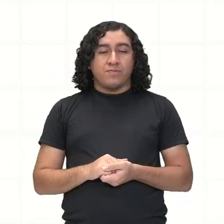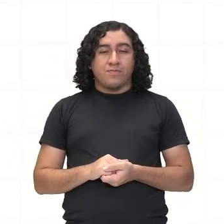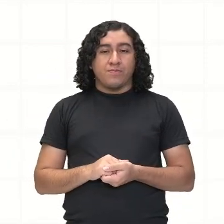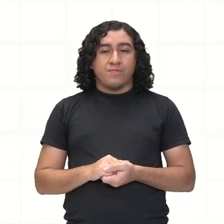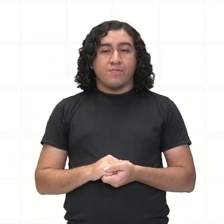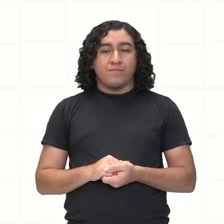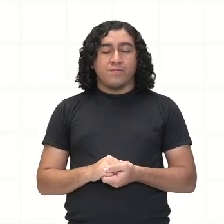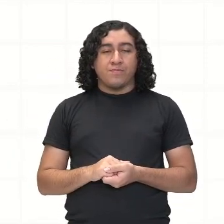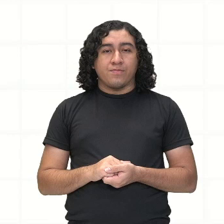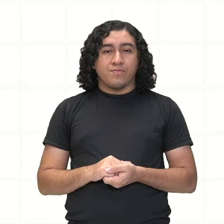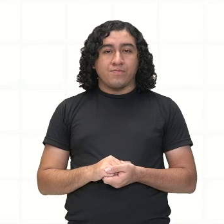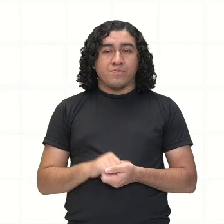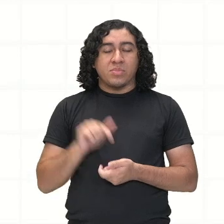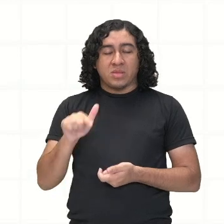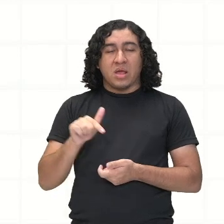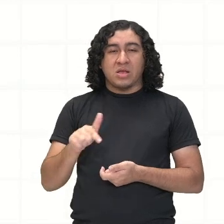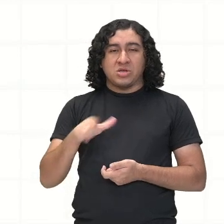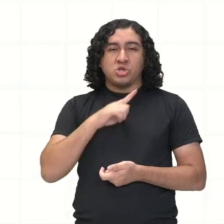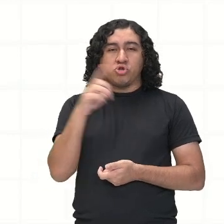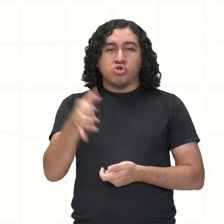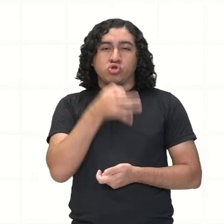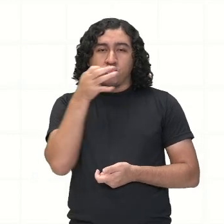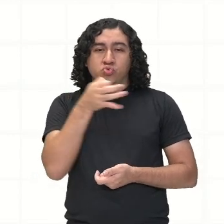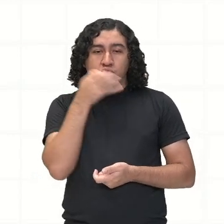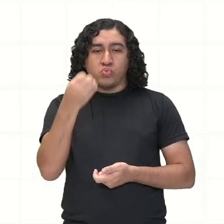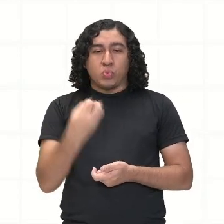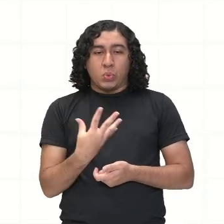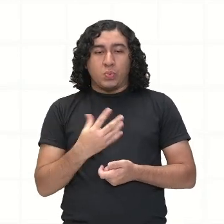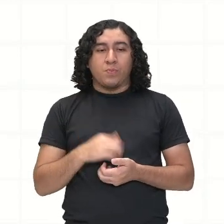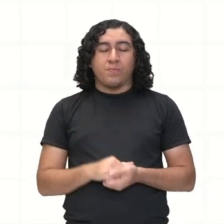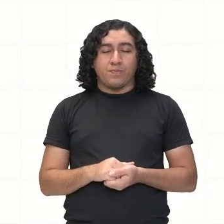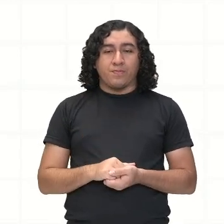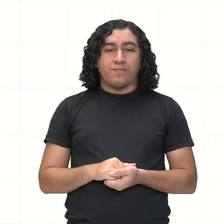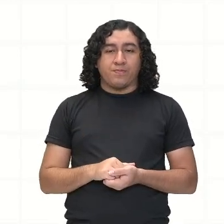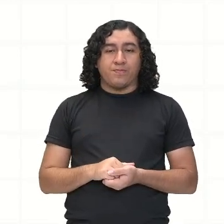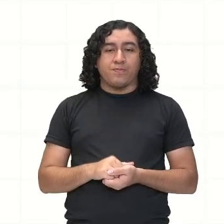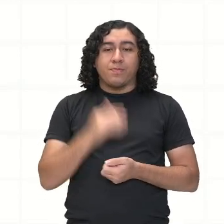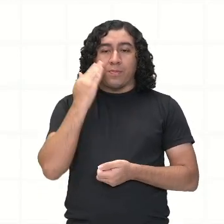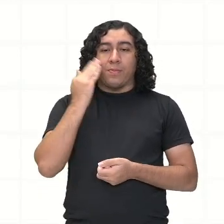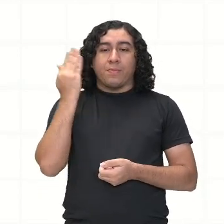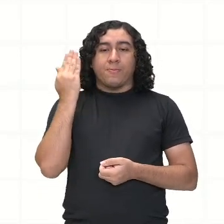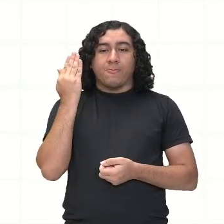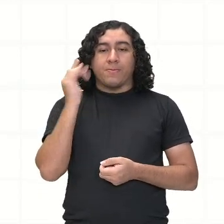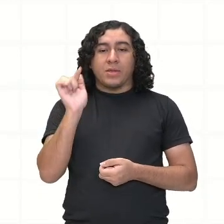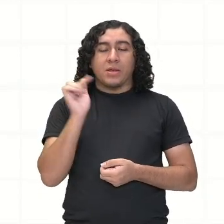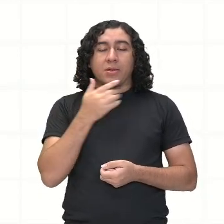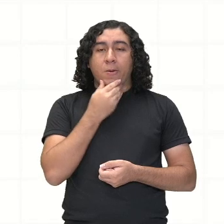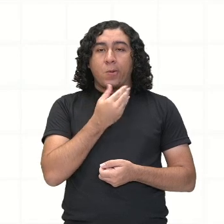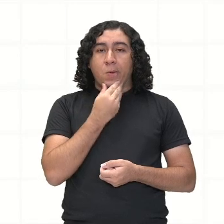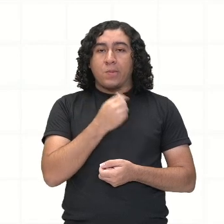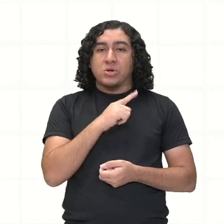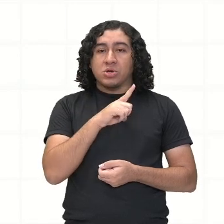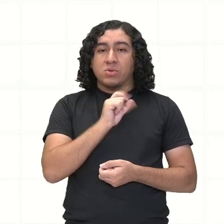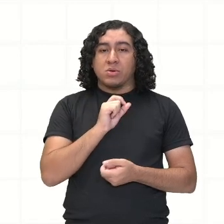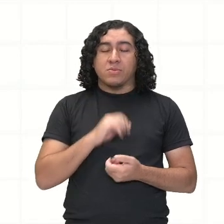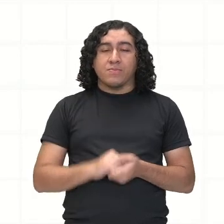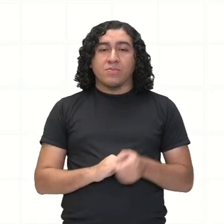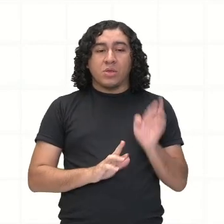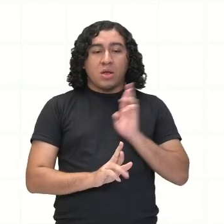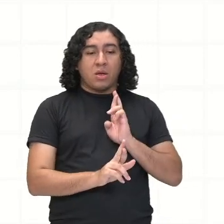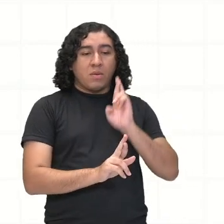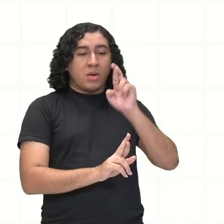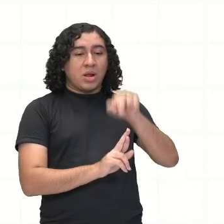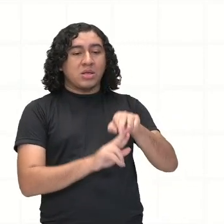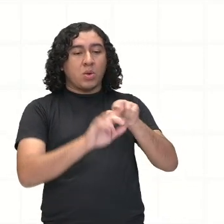oradores sacros. Vale lembrar que Bossuet ele tinha uma obra voltada para assim, oratória fúnebre